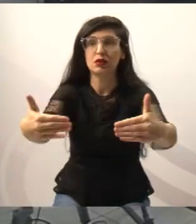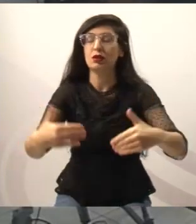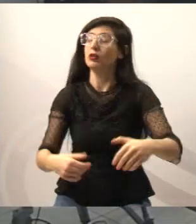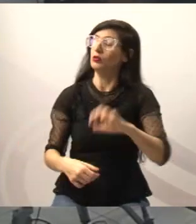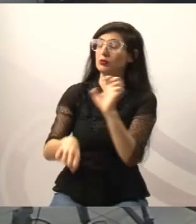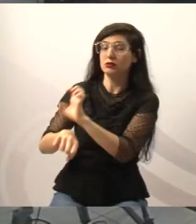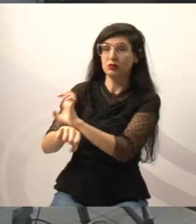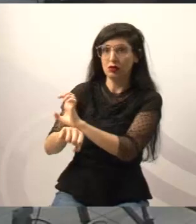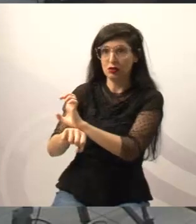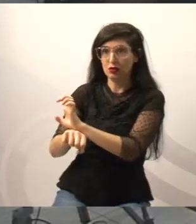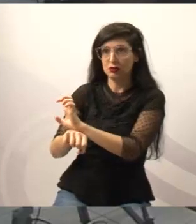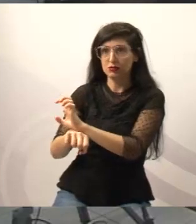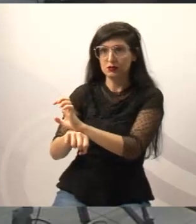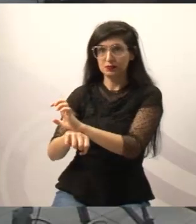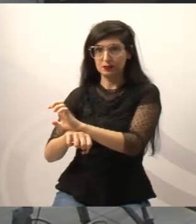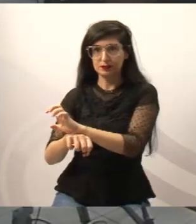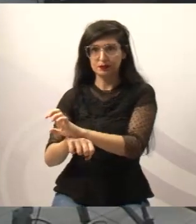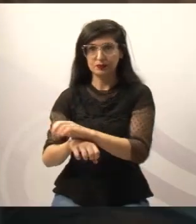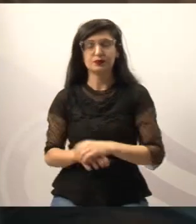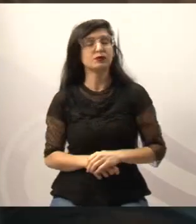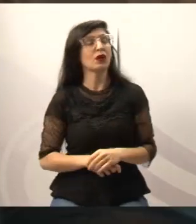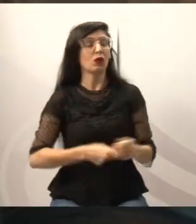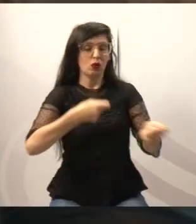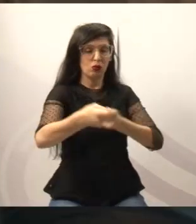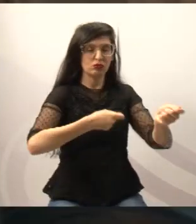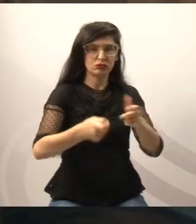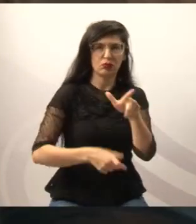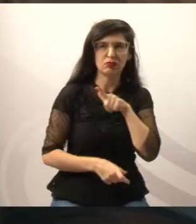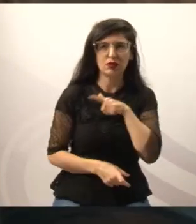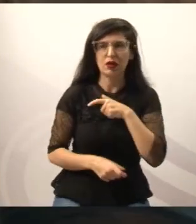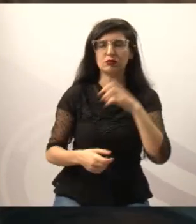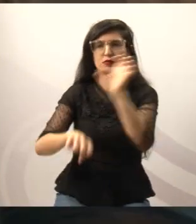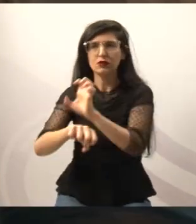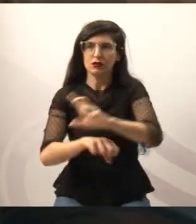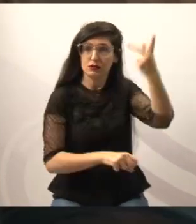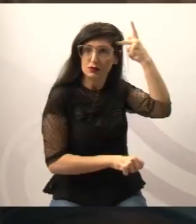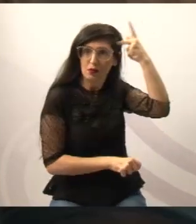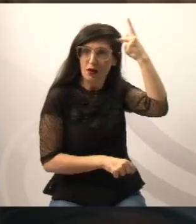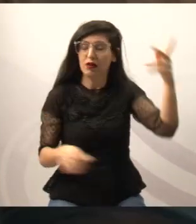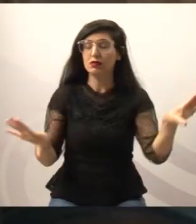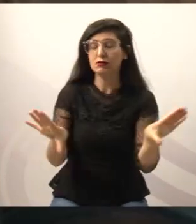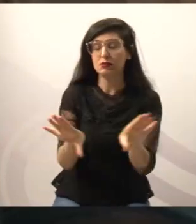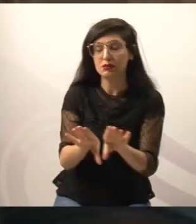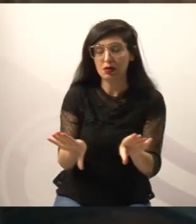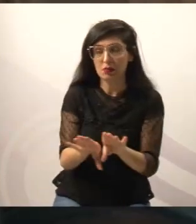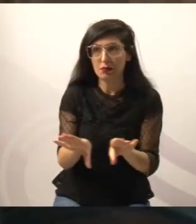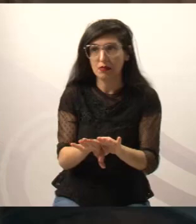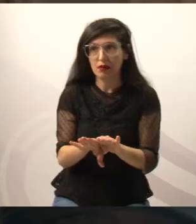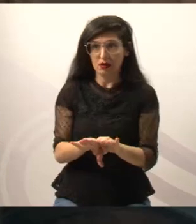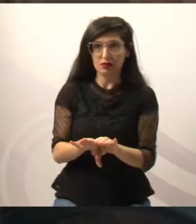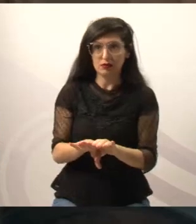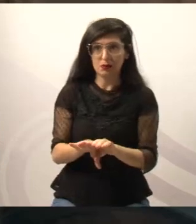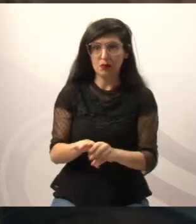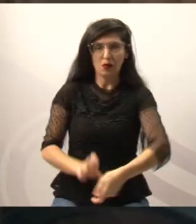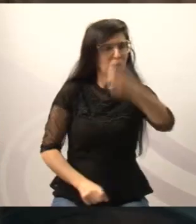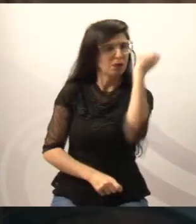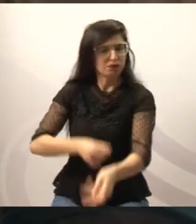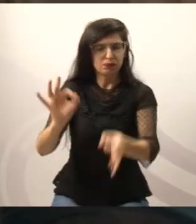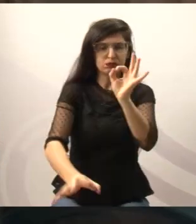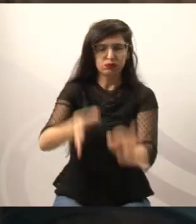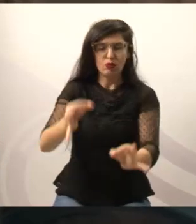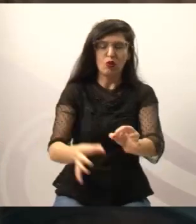Estadual, né, que é quem tem um controle maior sobre o Estado de São Paulo, e também internamente ao nosso promotor, doutor